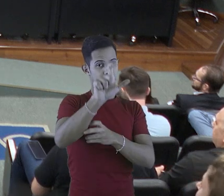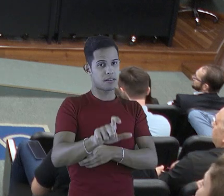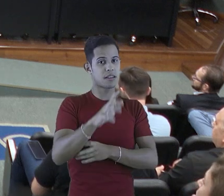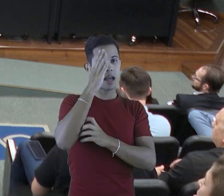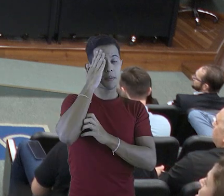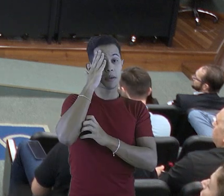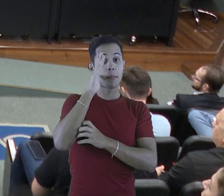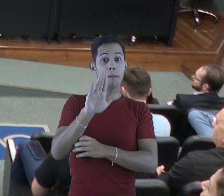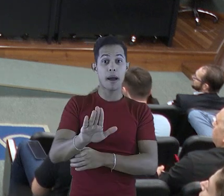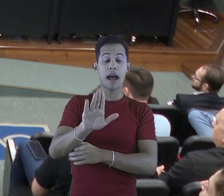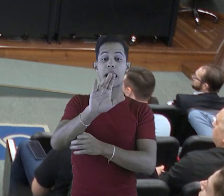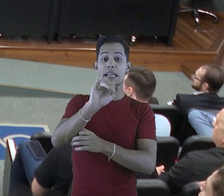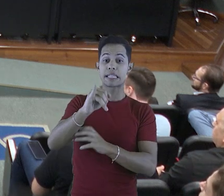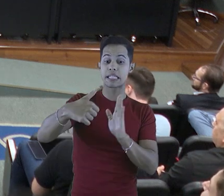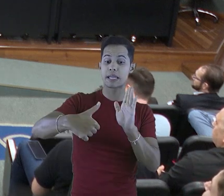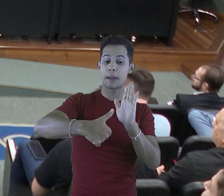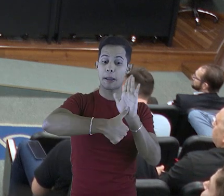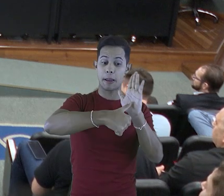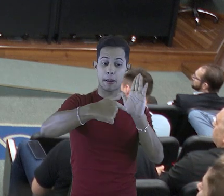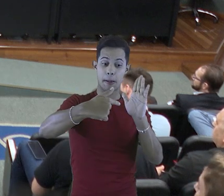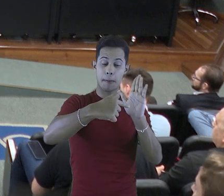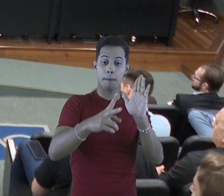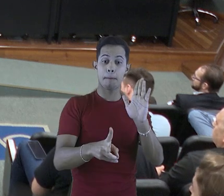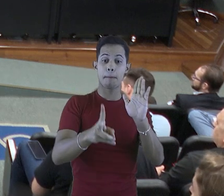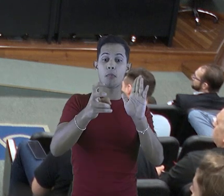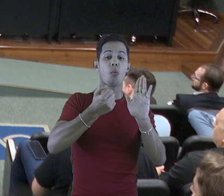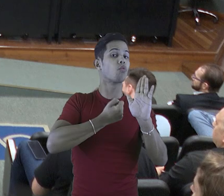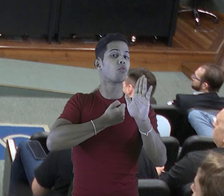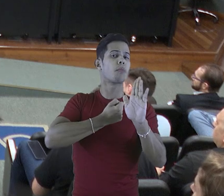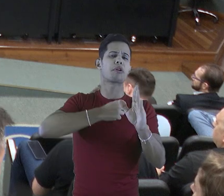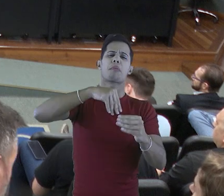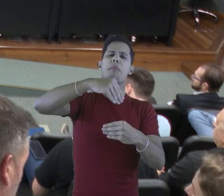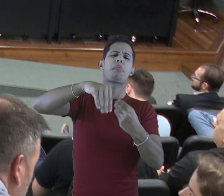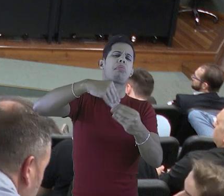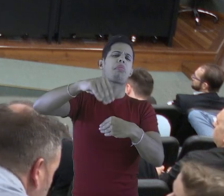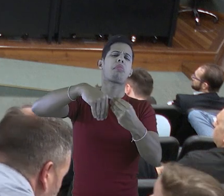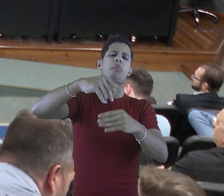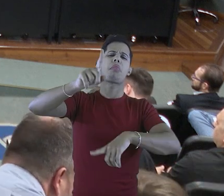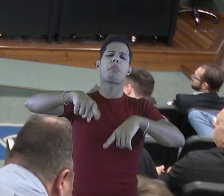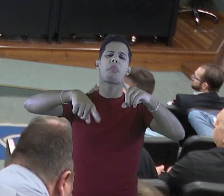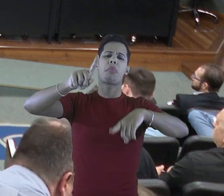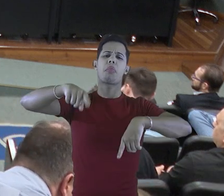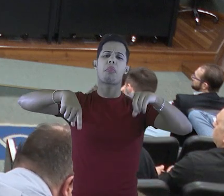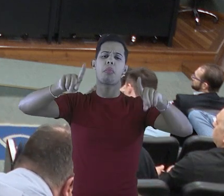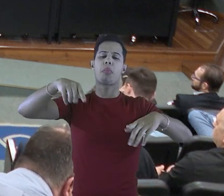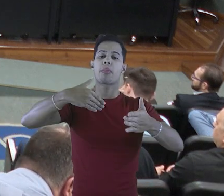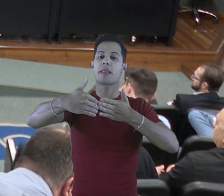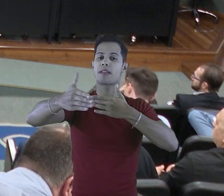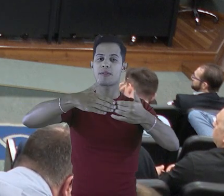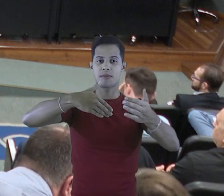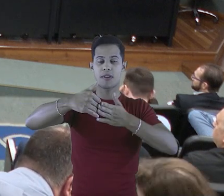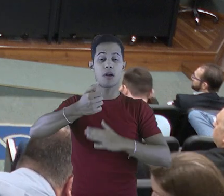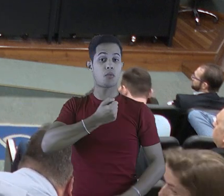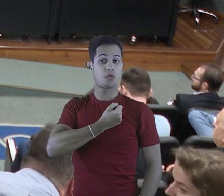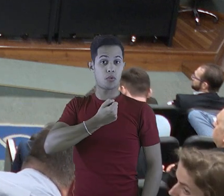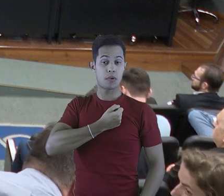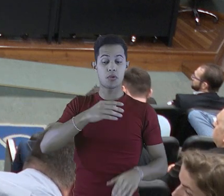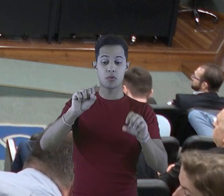Mas se esse ponto biométrico identificar um número aleatório, e esse número aleatório num sistema